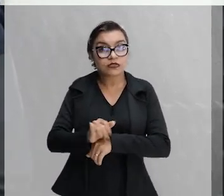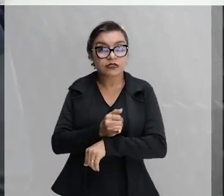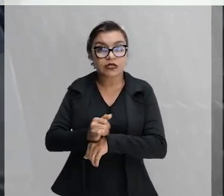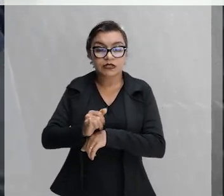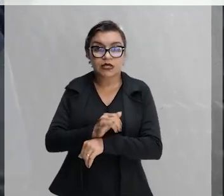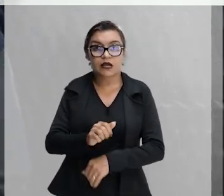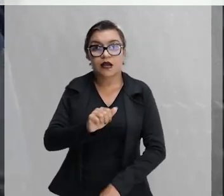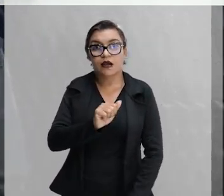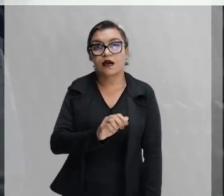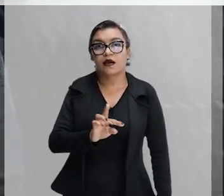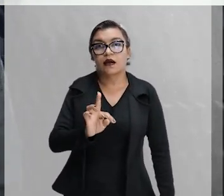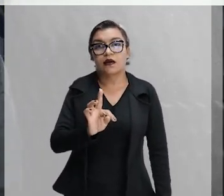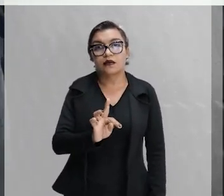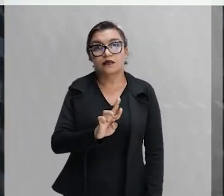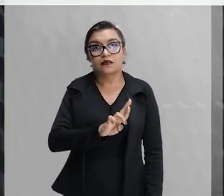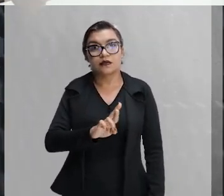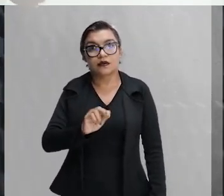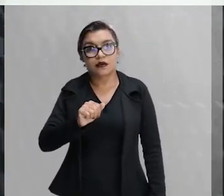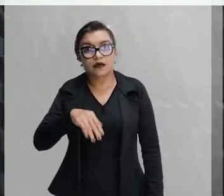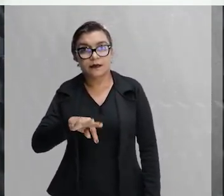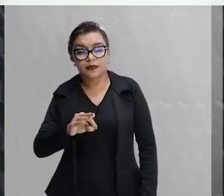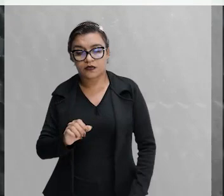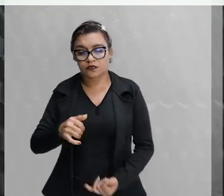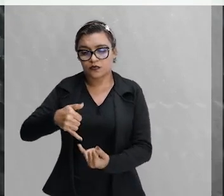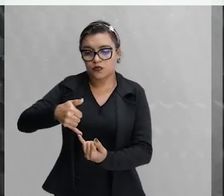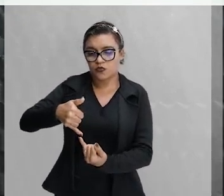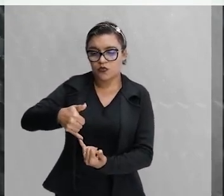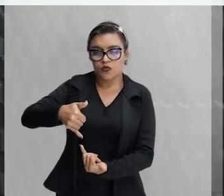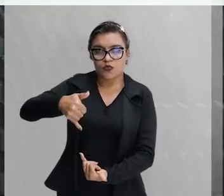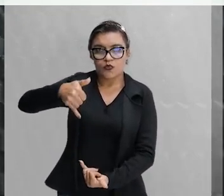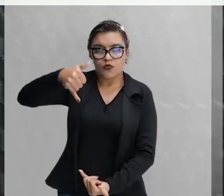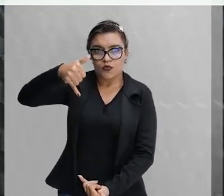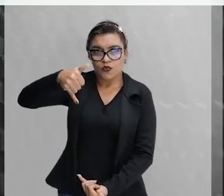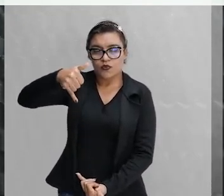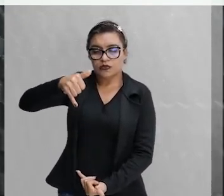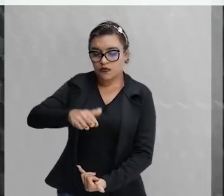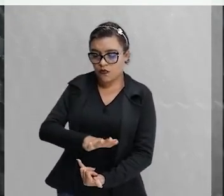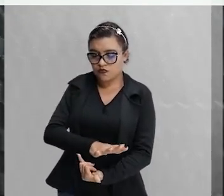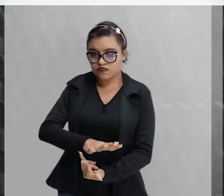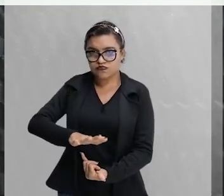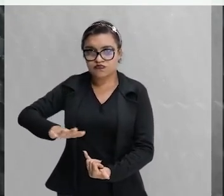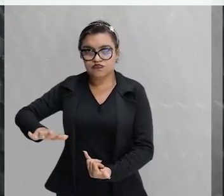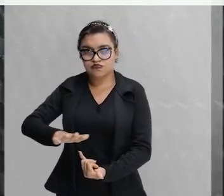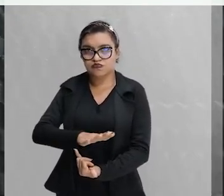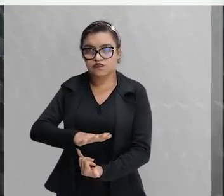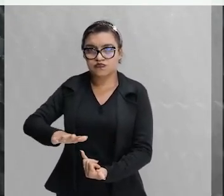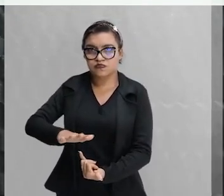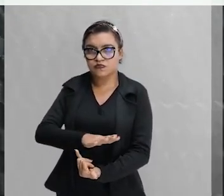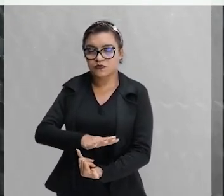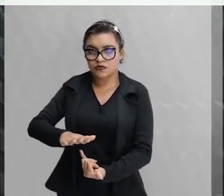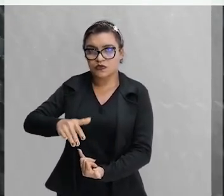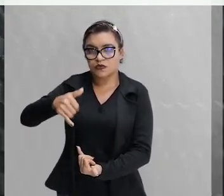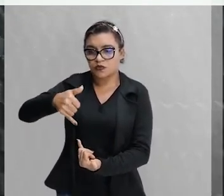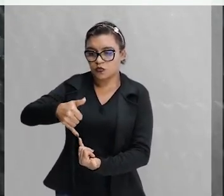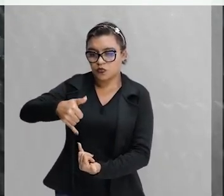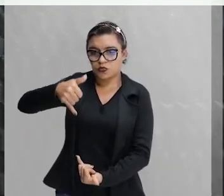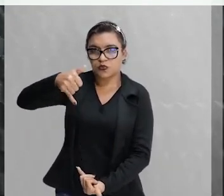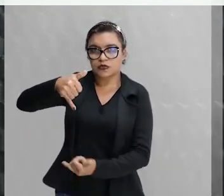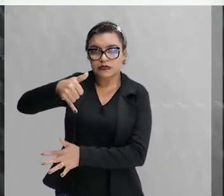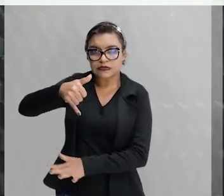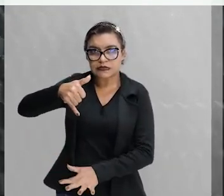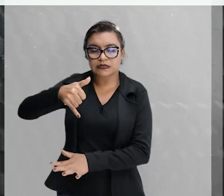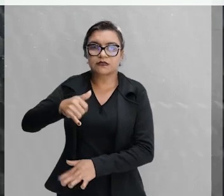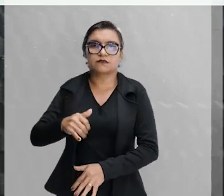ter o seguinte, certo? Lembra que a tendência é ao